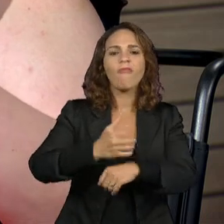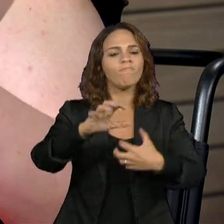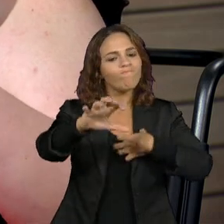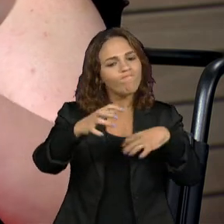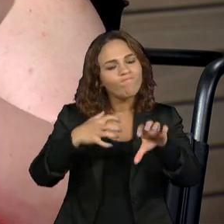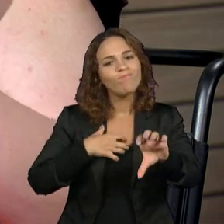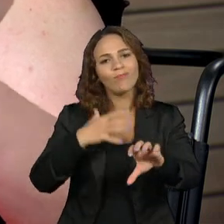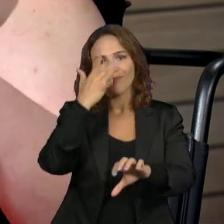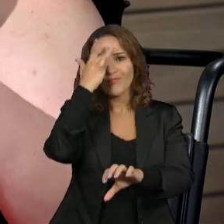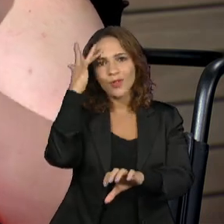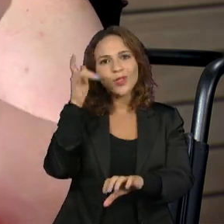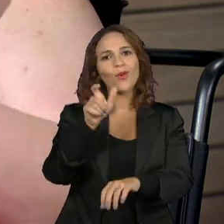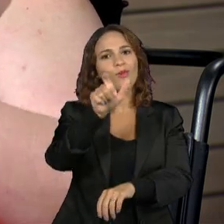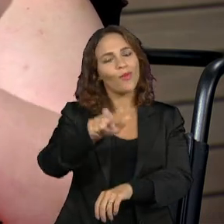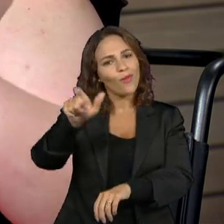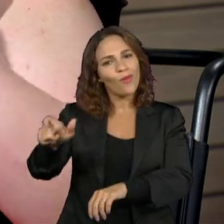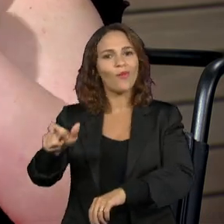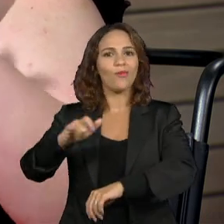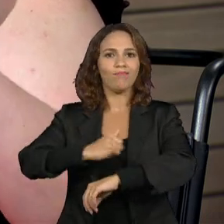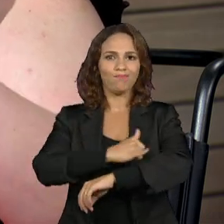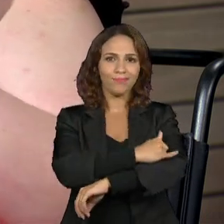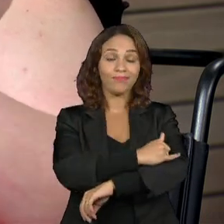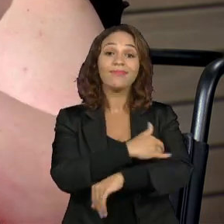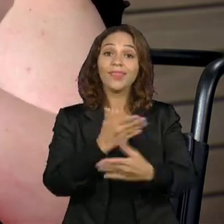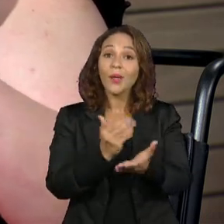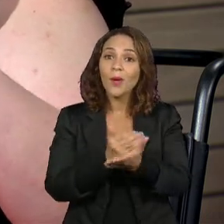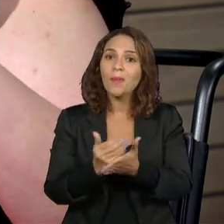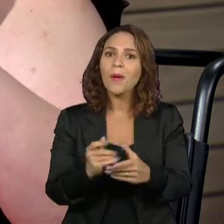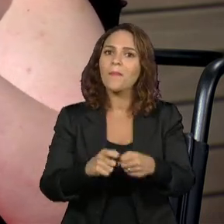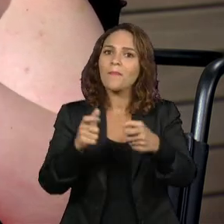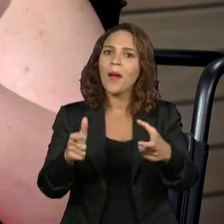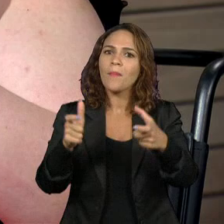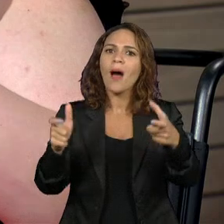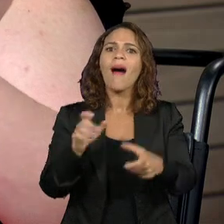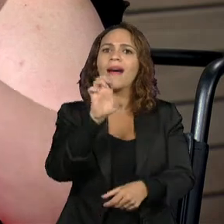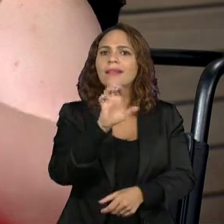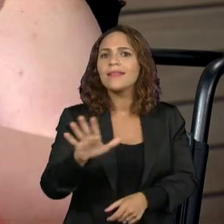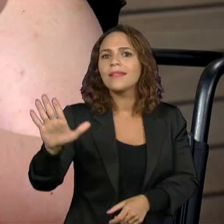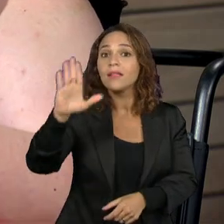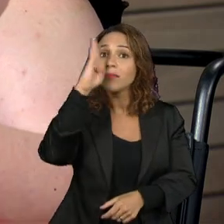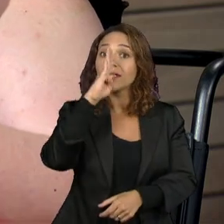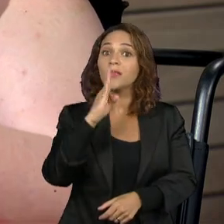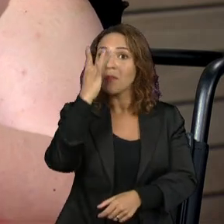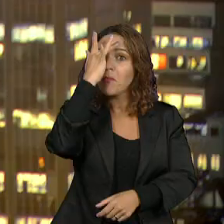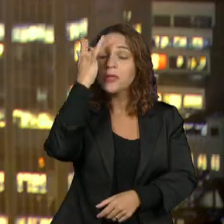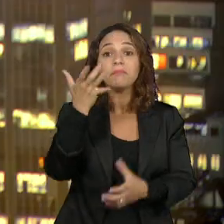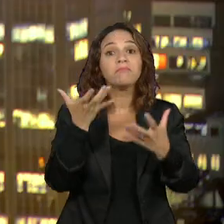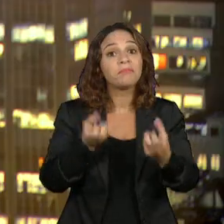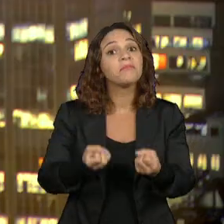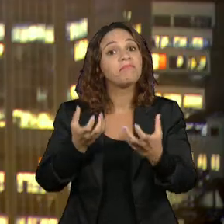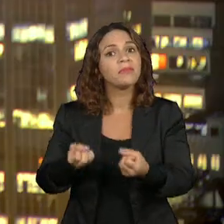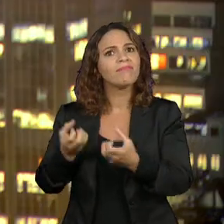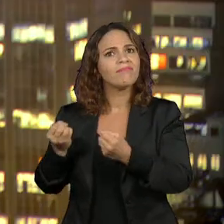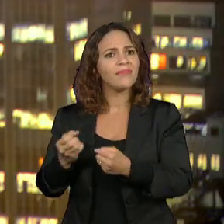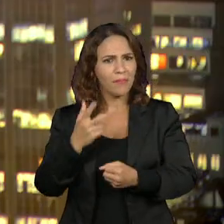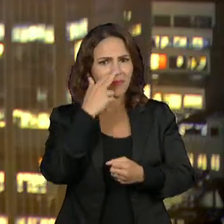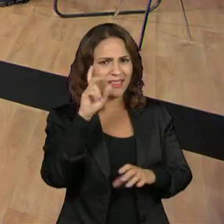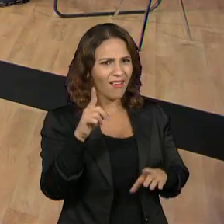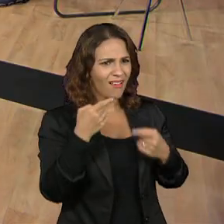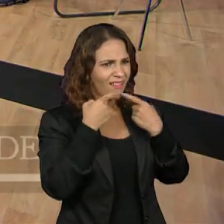vamos montar? Vamos montar. E aí começamos, colocamos todos os estados e foi muito legal a adesão. É uma reclamação que